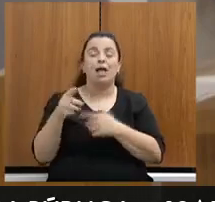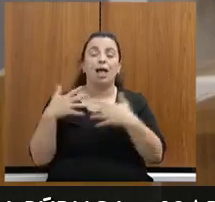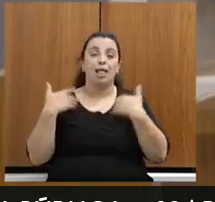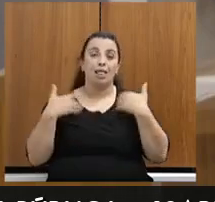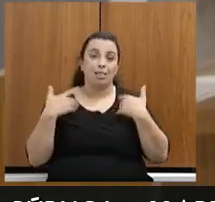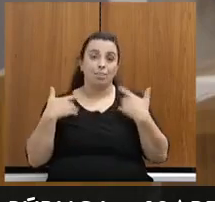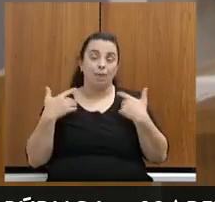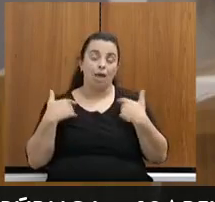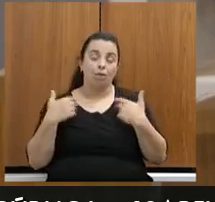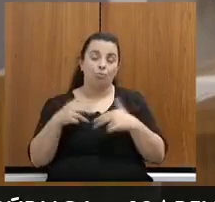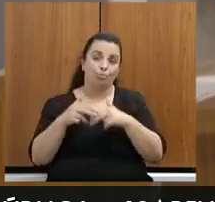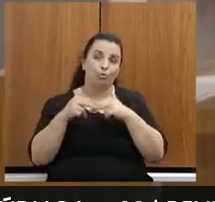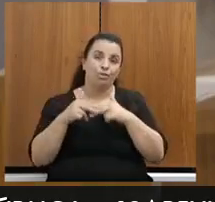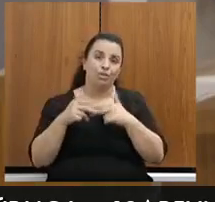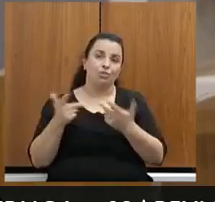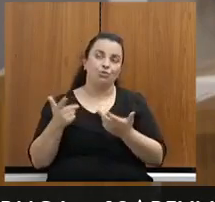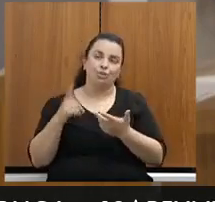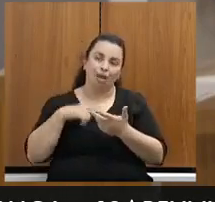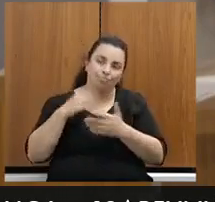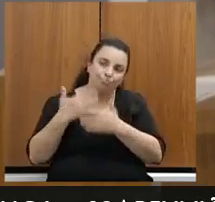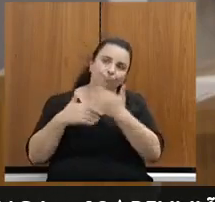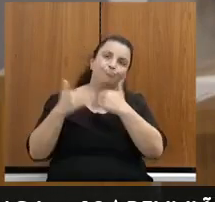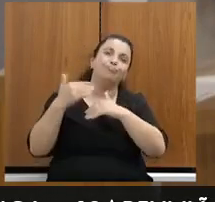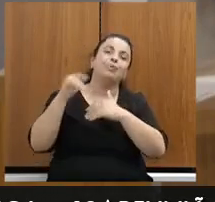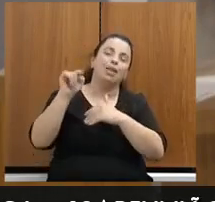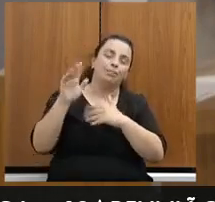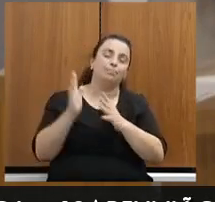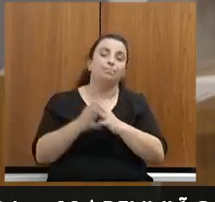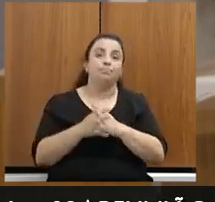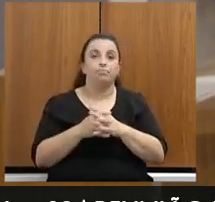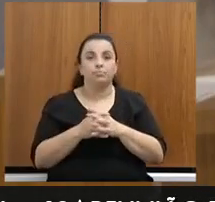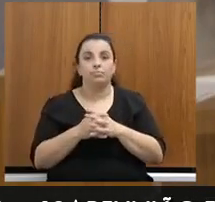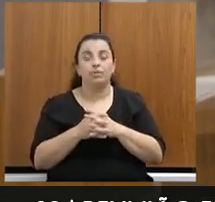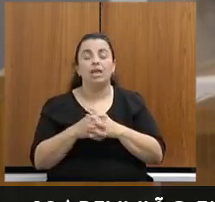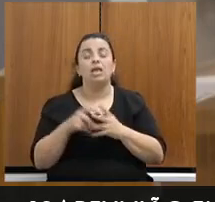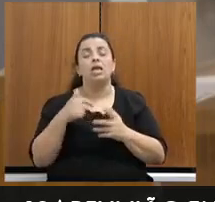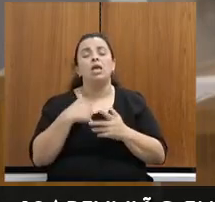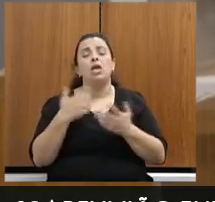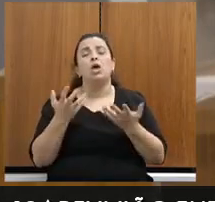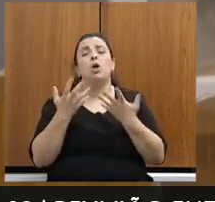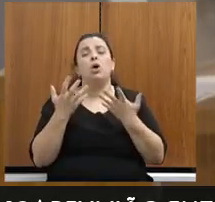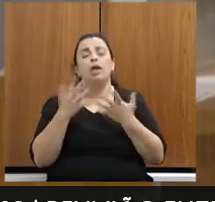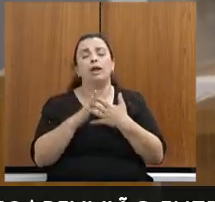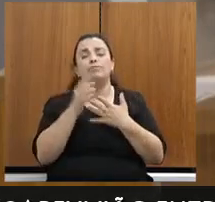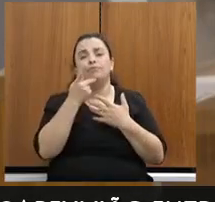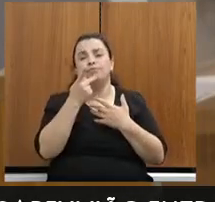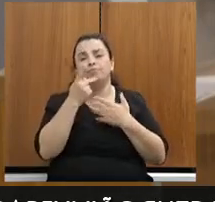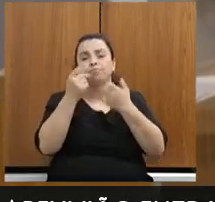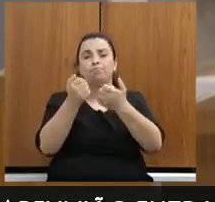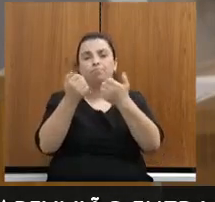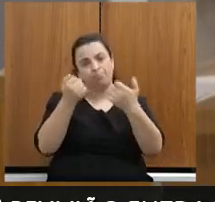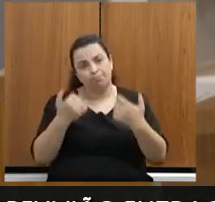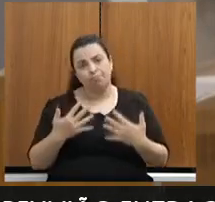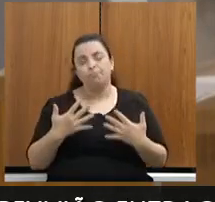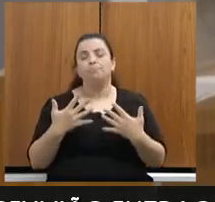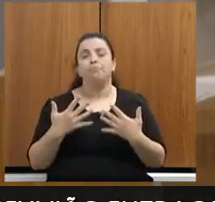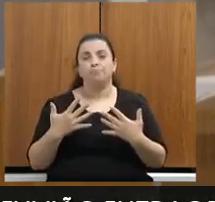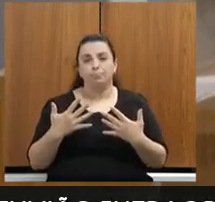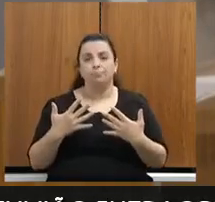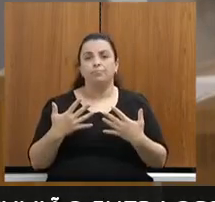acontecendo mas eu gostaria é sargento Rodrigues é de colocar para vossa excelência